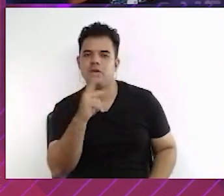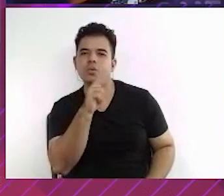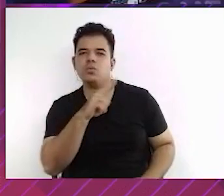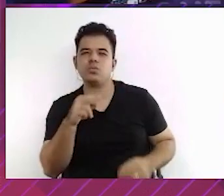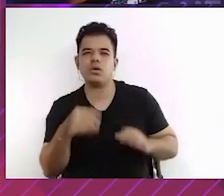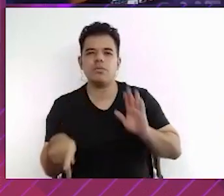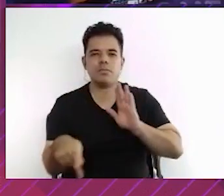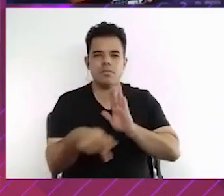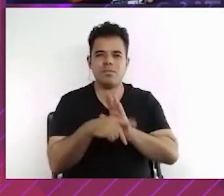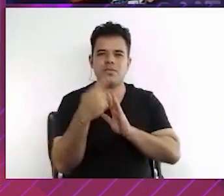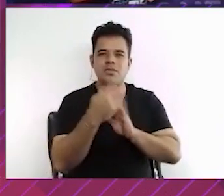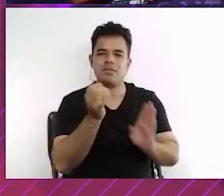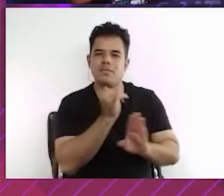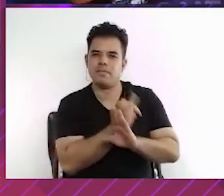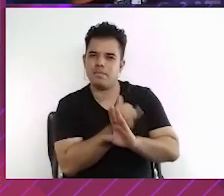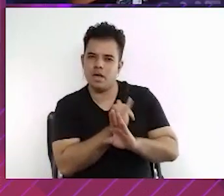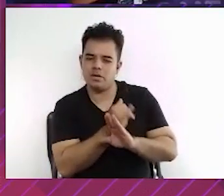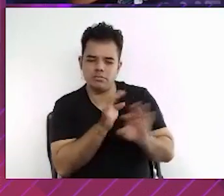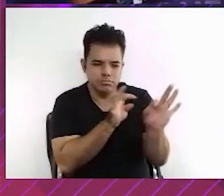de previsão probabilística.